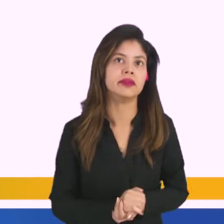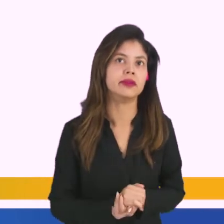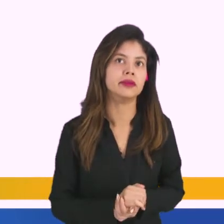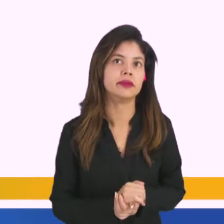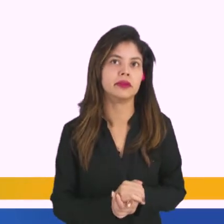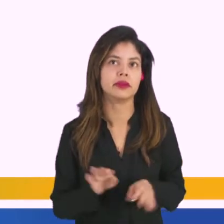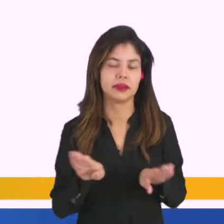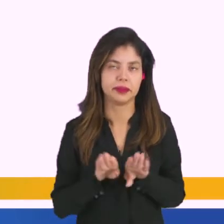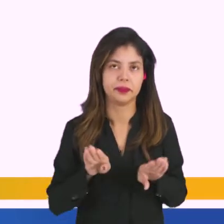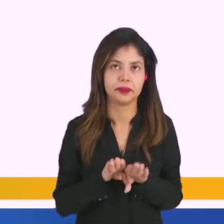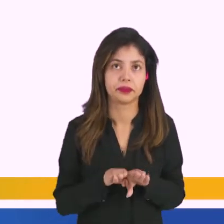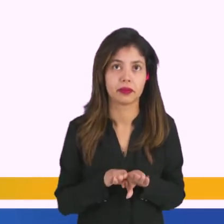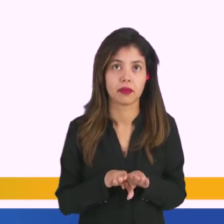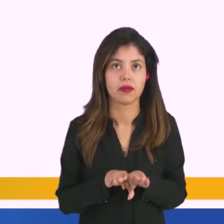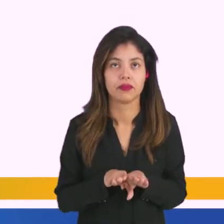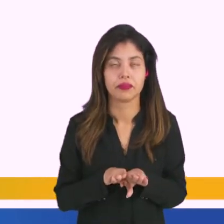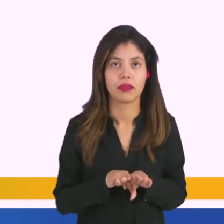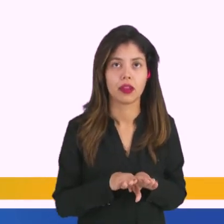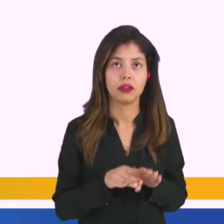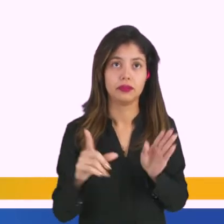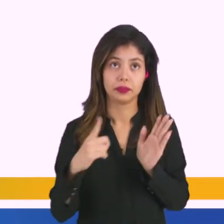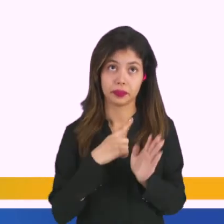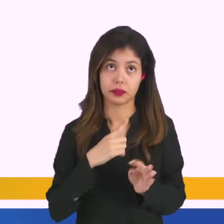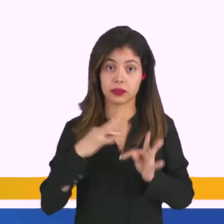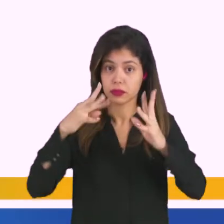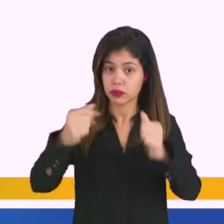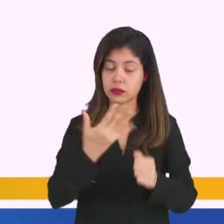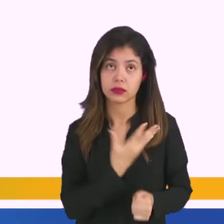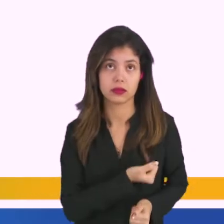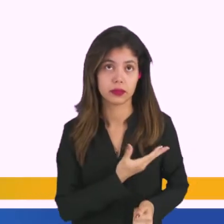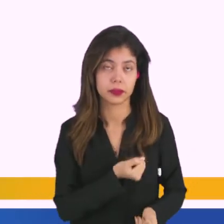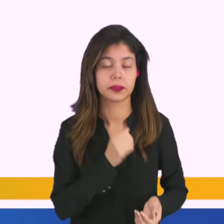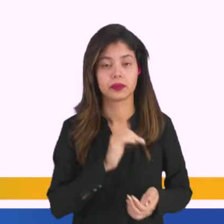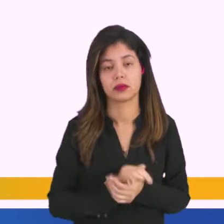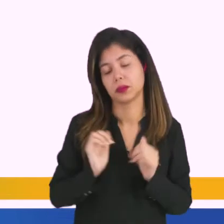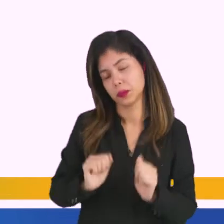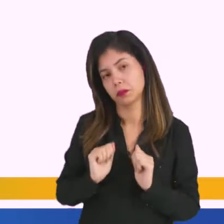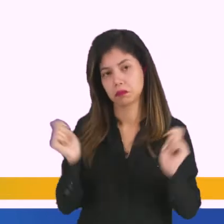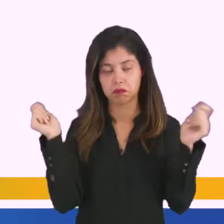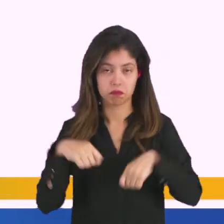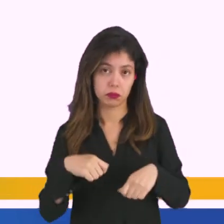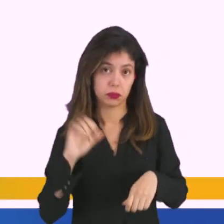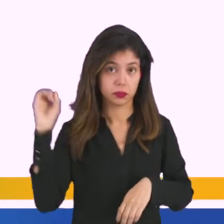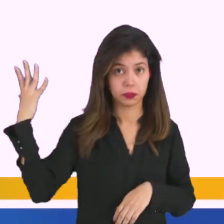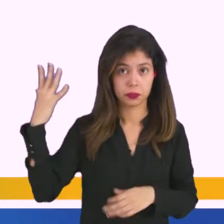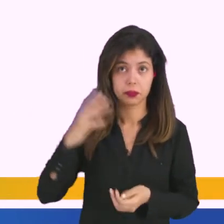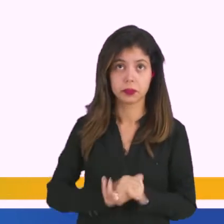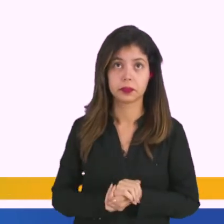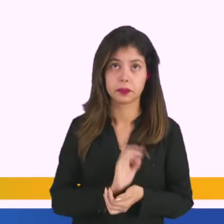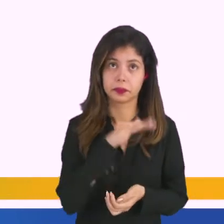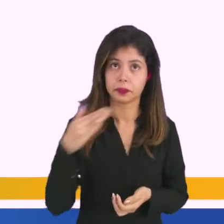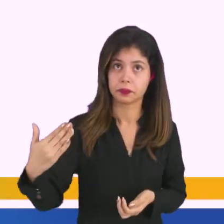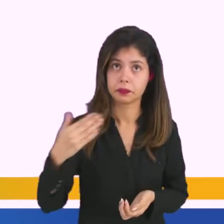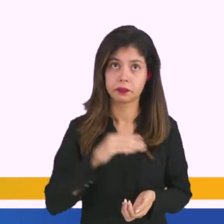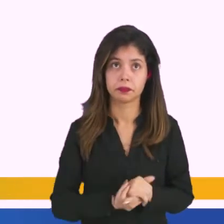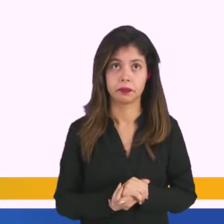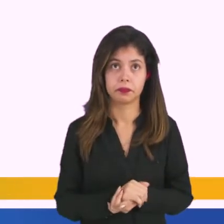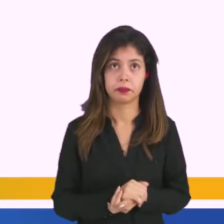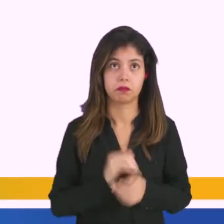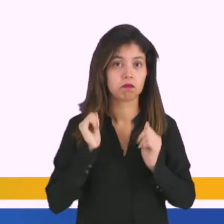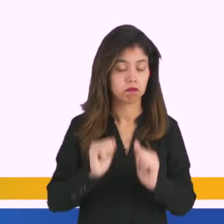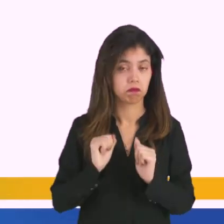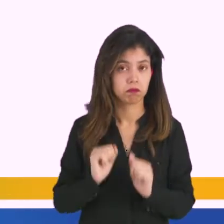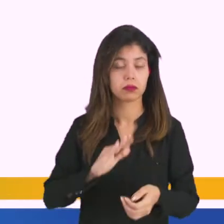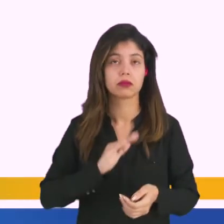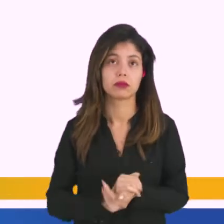do evento aí é formado por todas as possibilidades que podem acontecer, certo? Então, quando eu lanço esse dado, pode